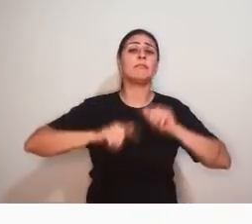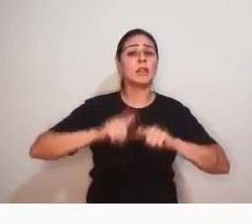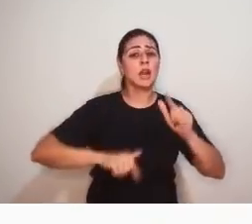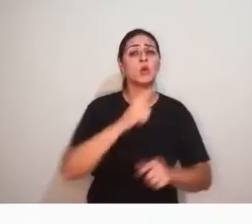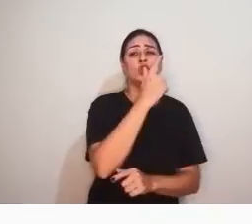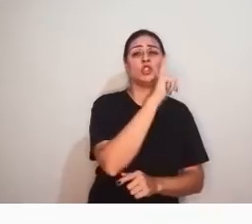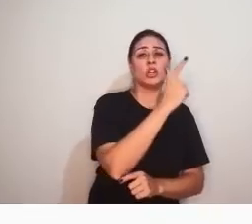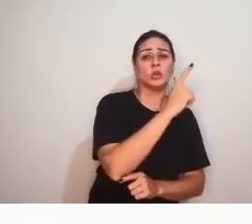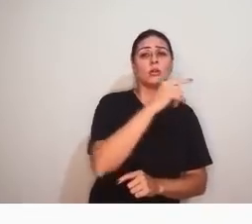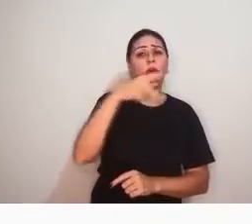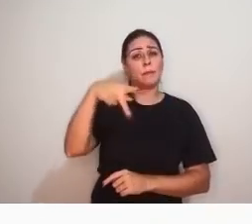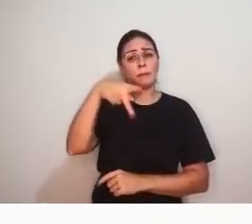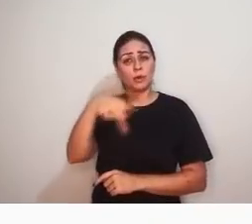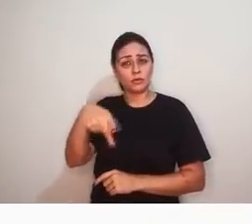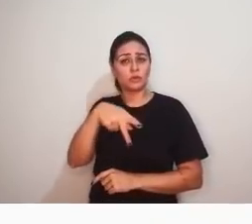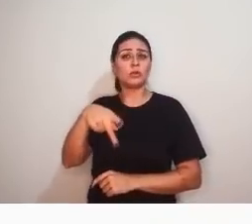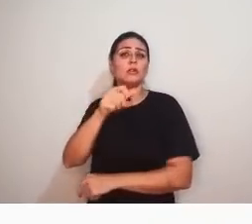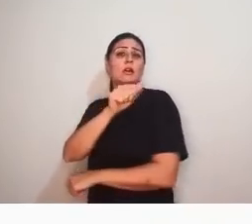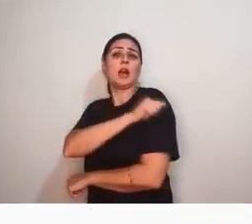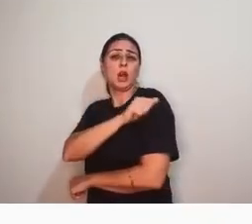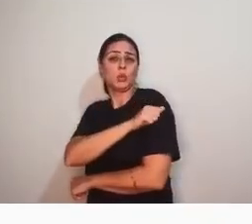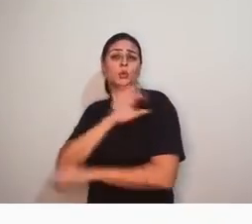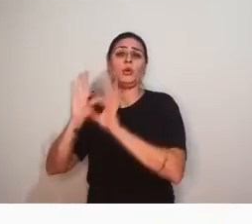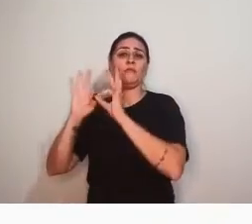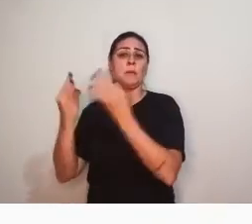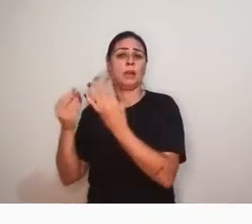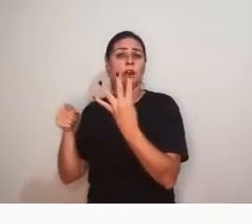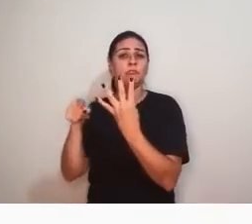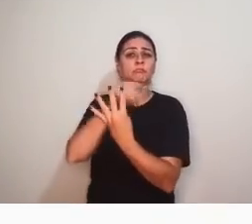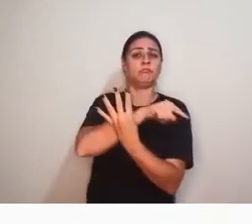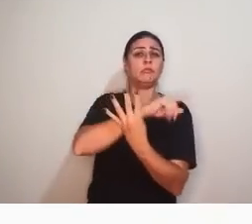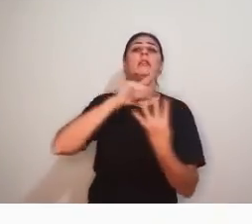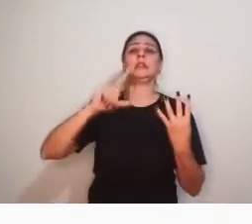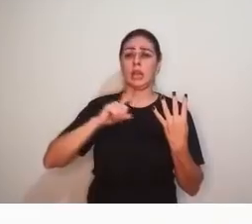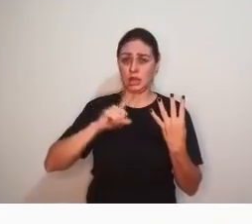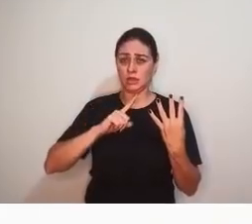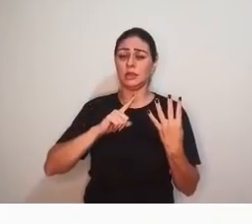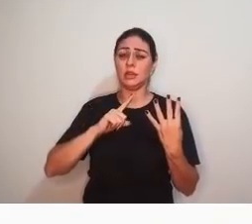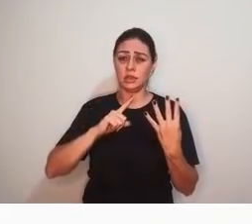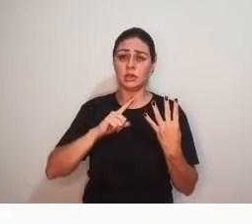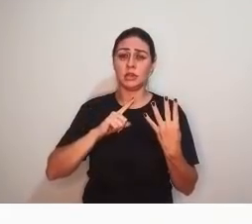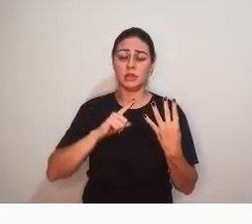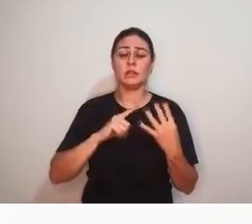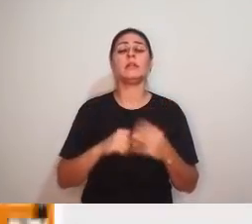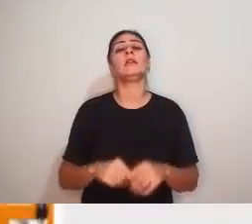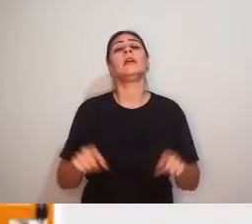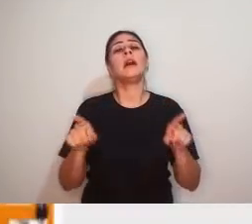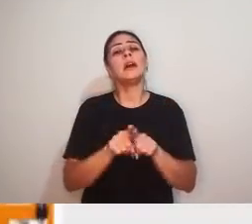gratuito, e ela tem ferramenta para o gestor, para o professor, para os alunos, para as famílias.